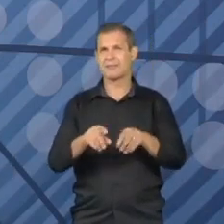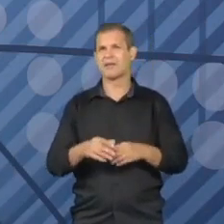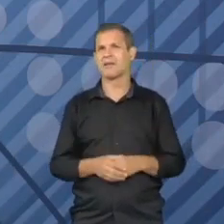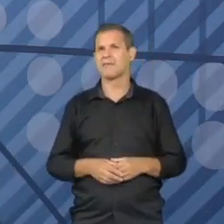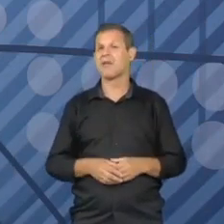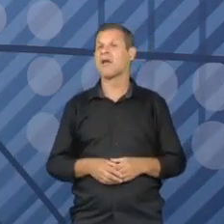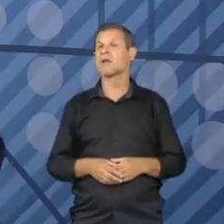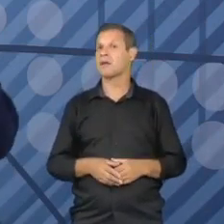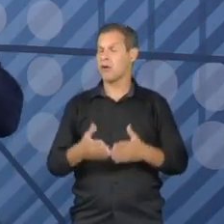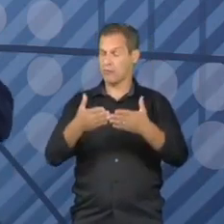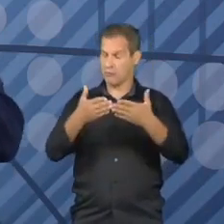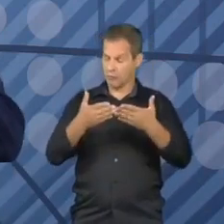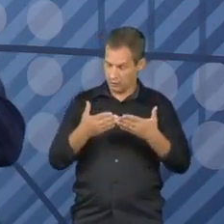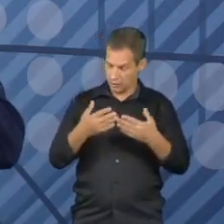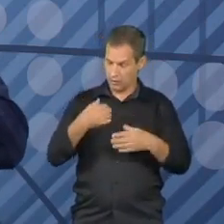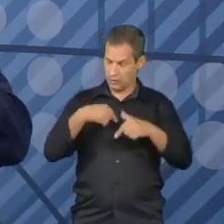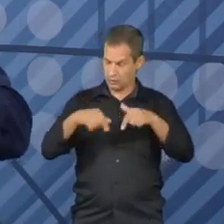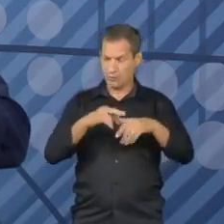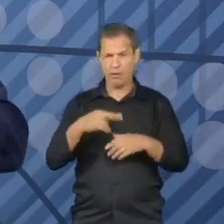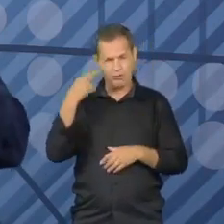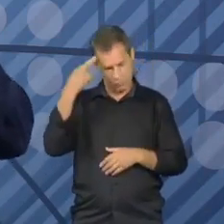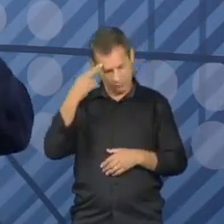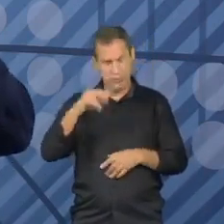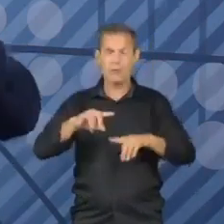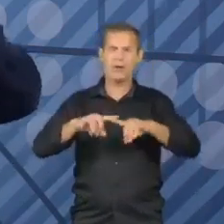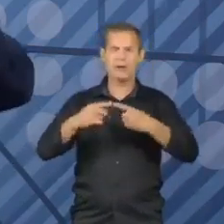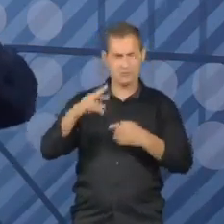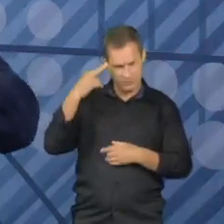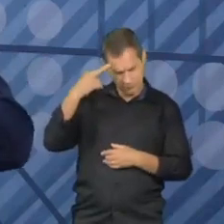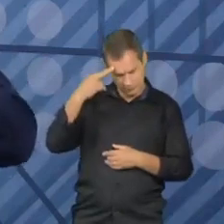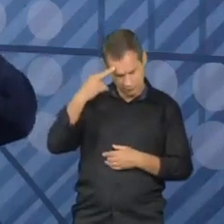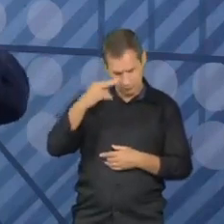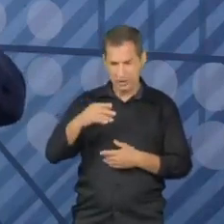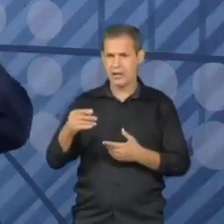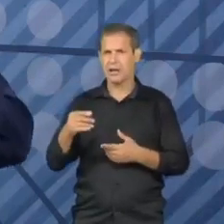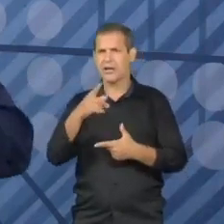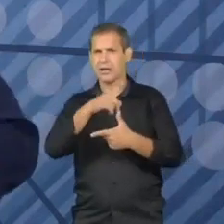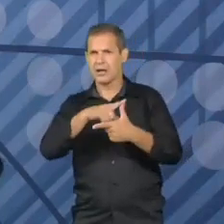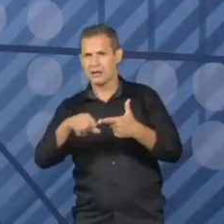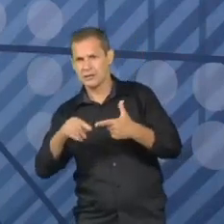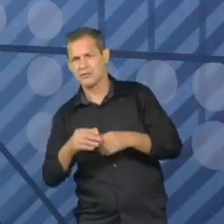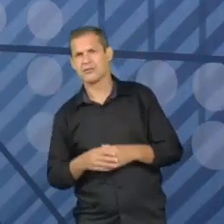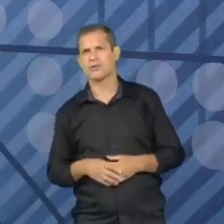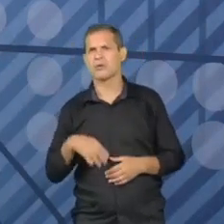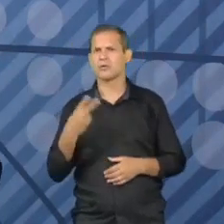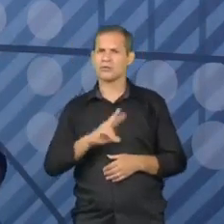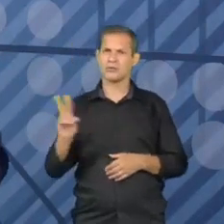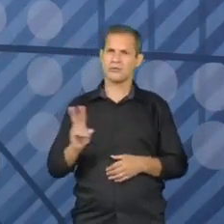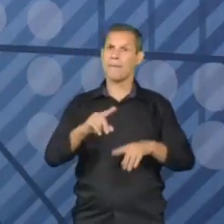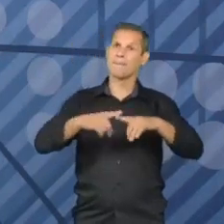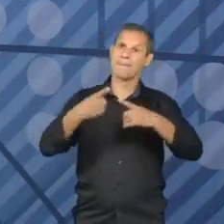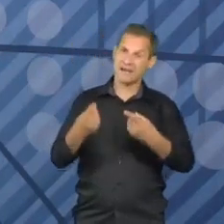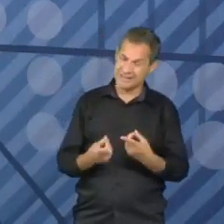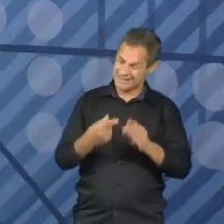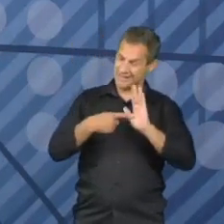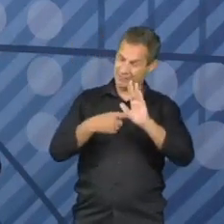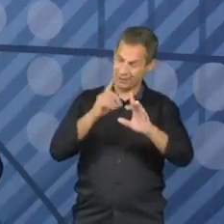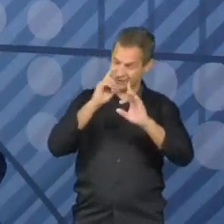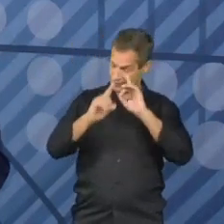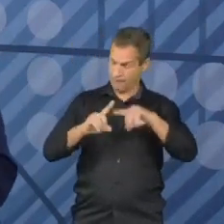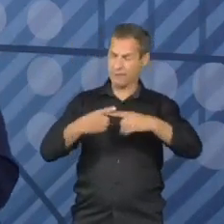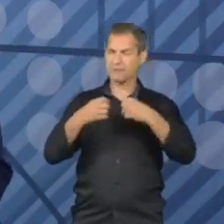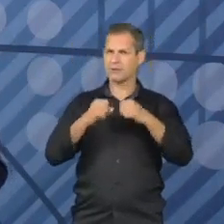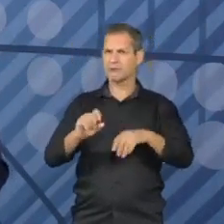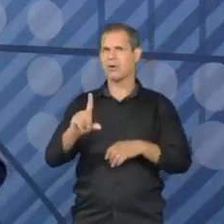são favoráveis. E eu trabalho uma razão. O que é a razão? Seria a divisão entre esses dois valores e apresenta um dado que ele